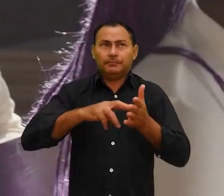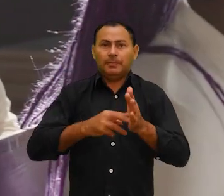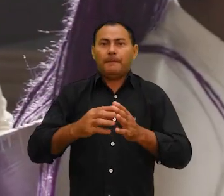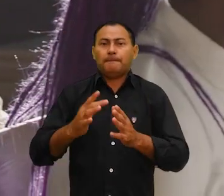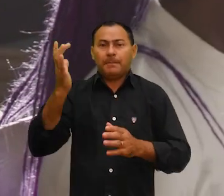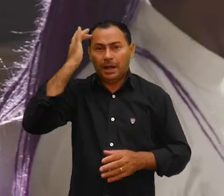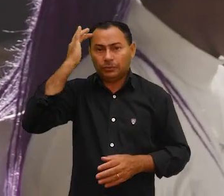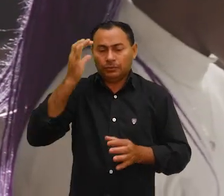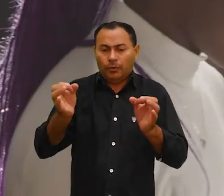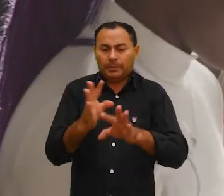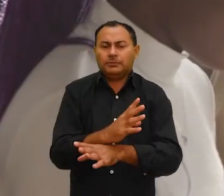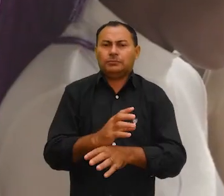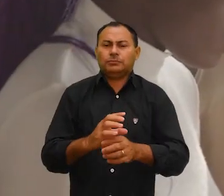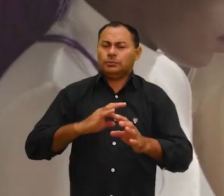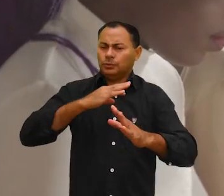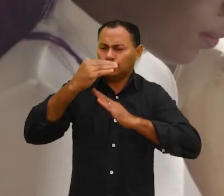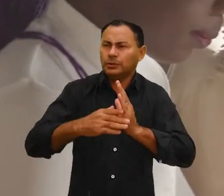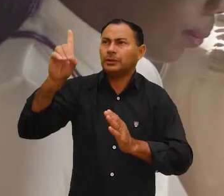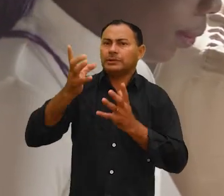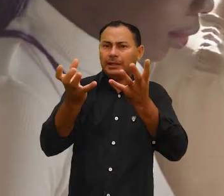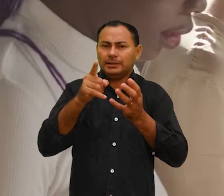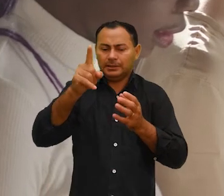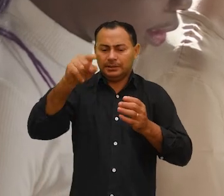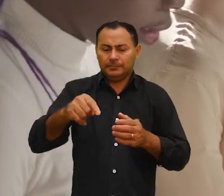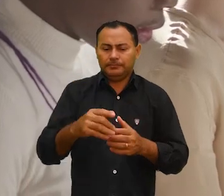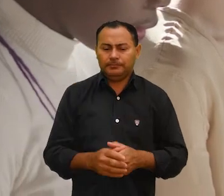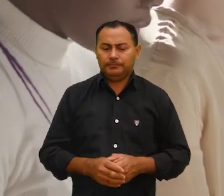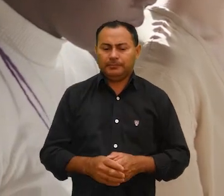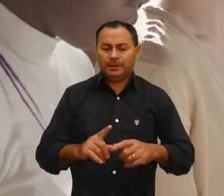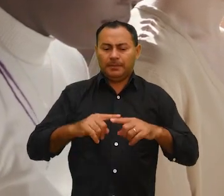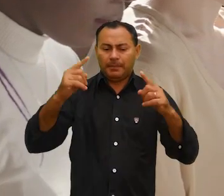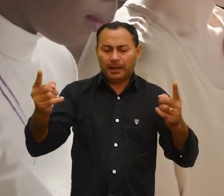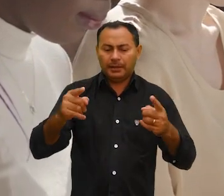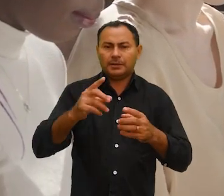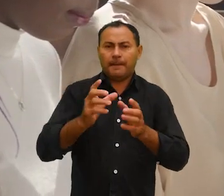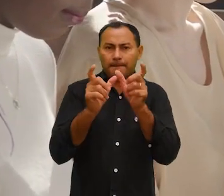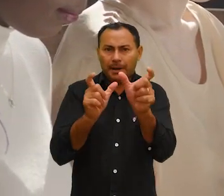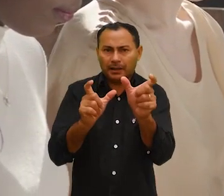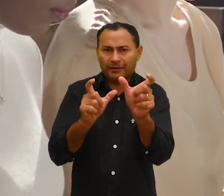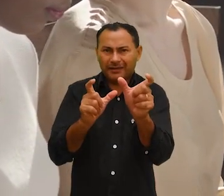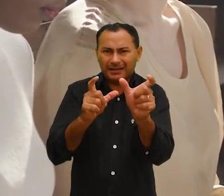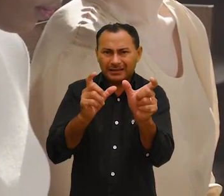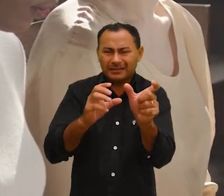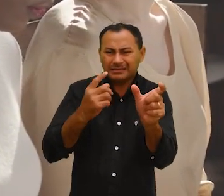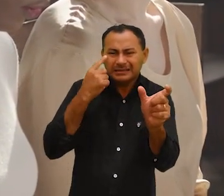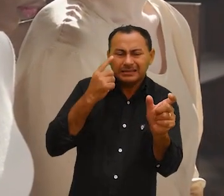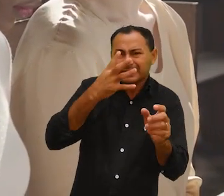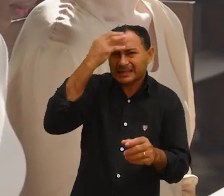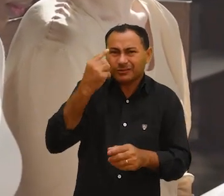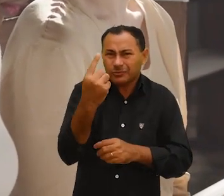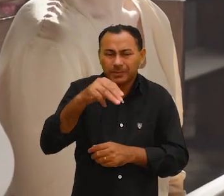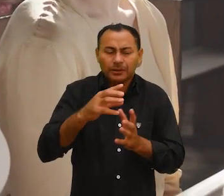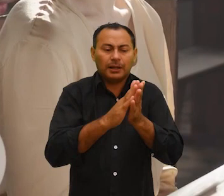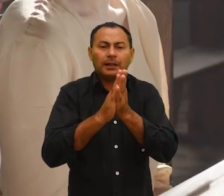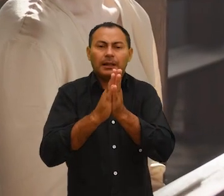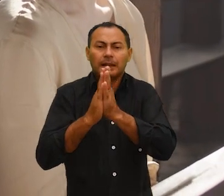significa maduro, completo, ser tudo o que Deus quer que você seja. Mas, se essa palavra o incomoda, esqueça por um